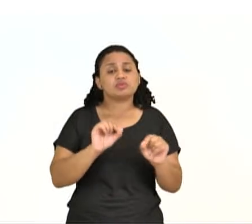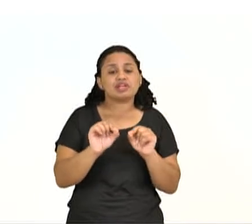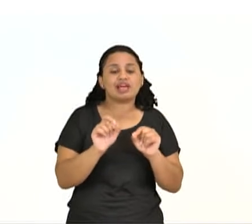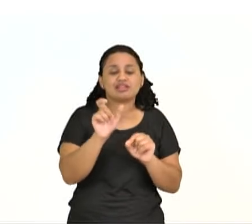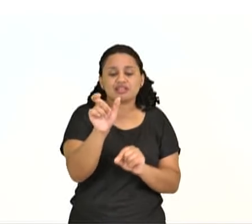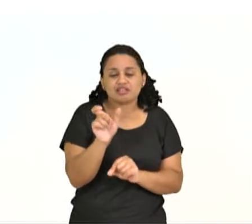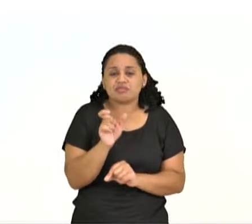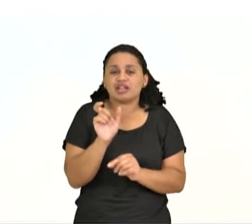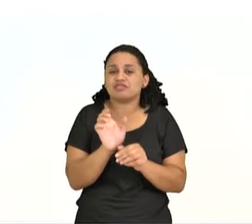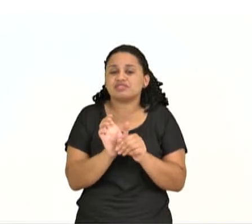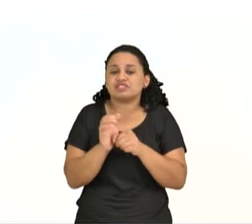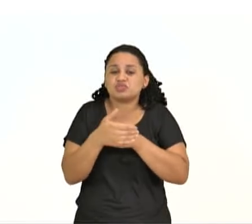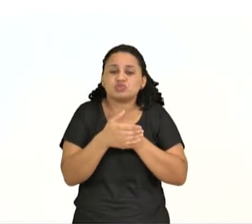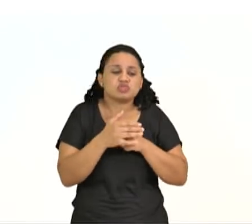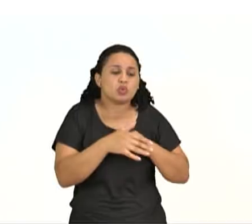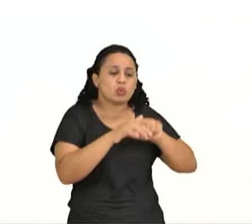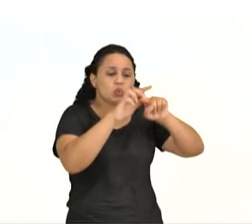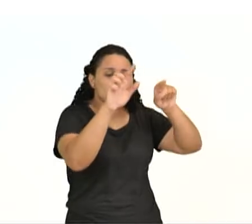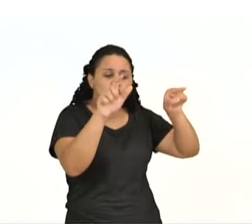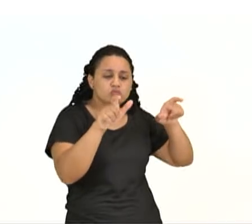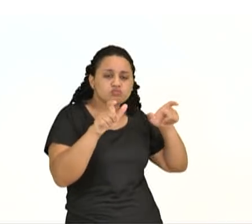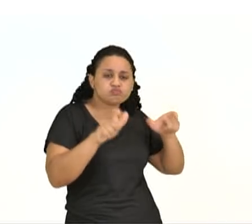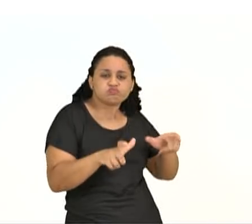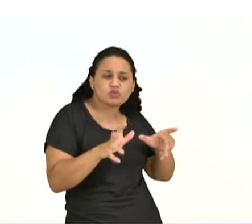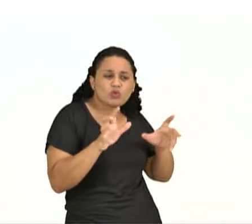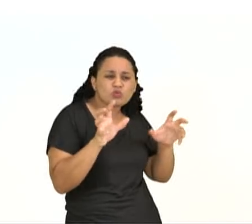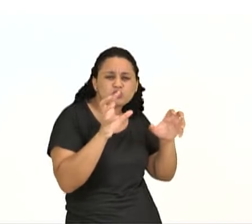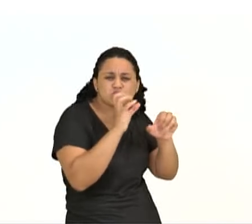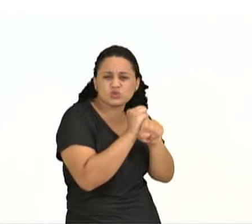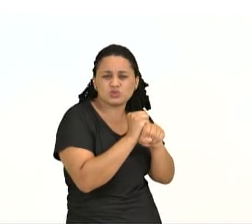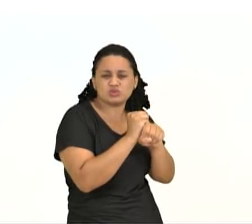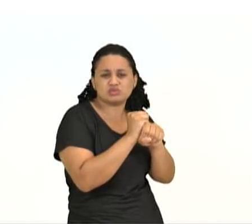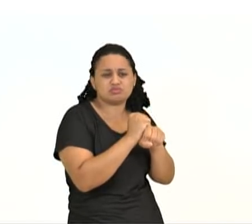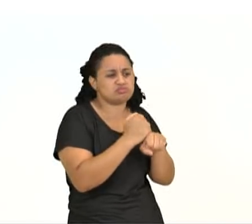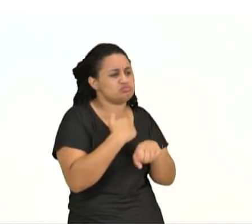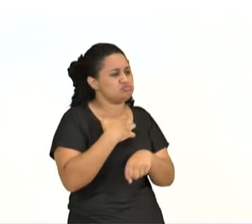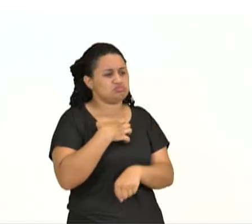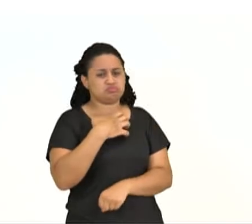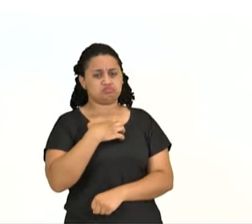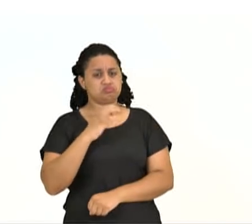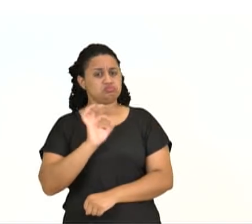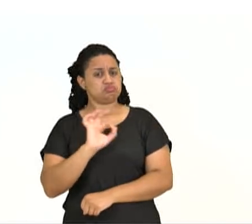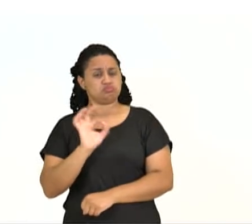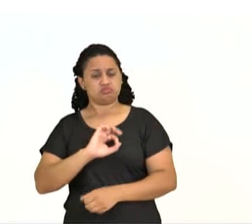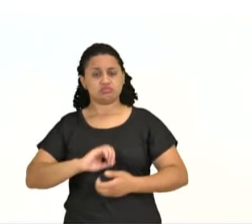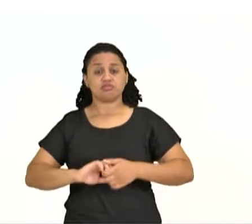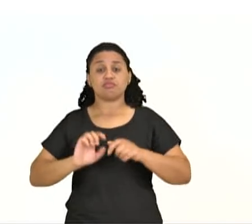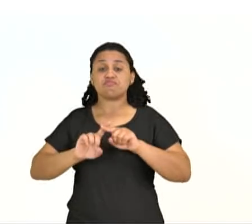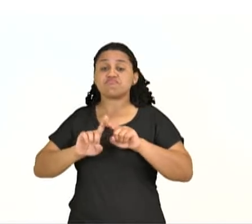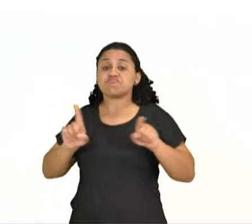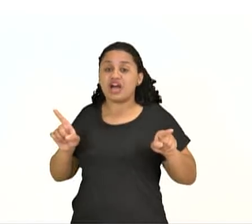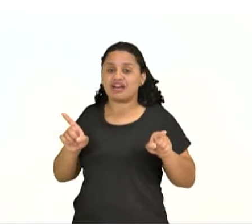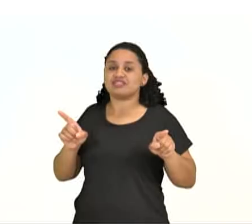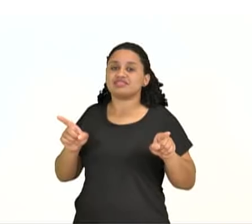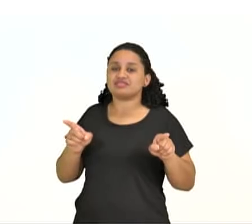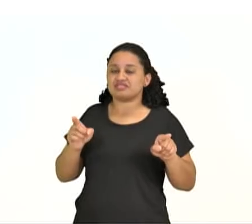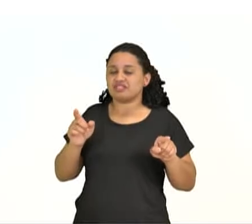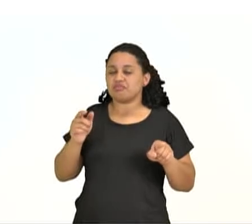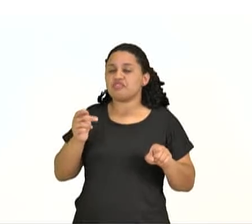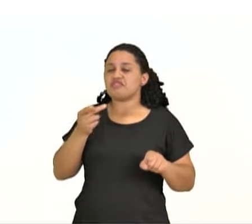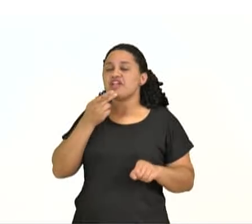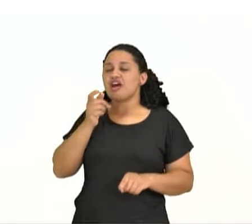tal palavra num quarto escuro. Não teria magoado tanto. Mas voltemos às palavras